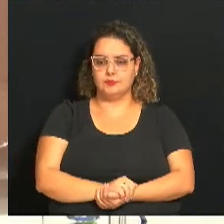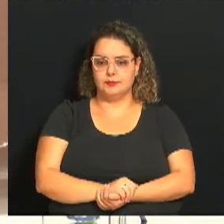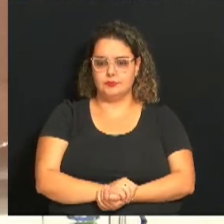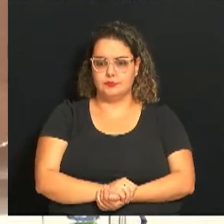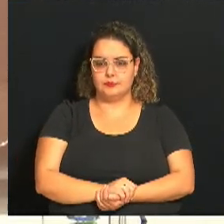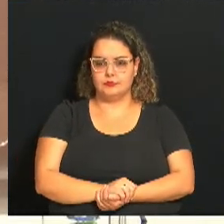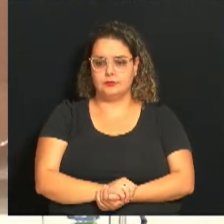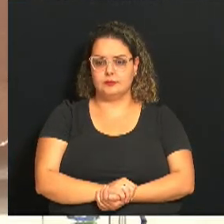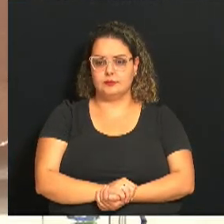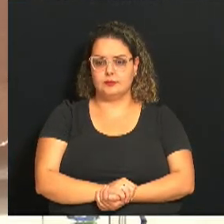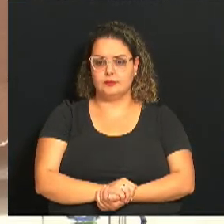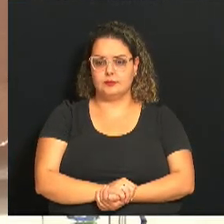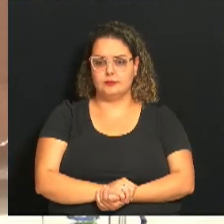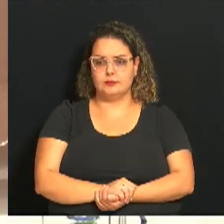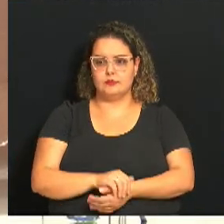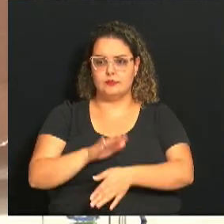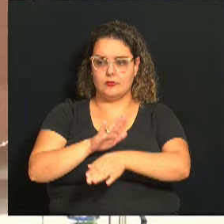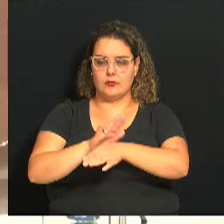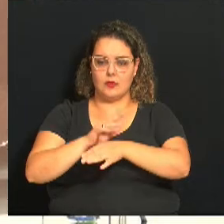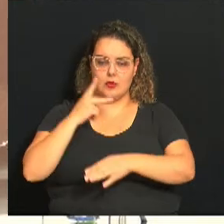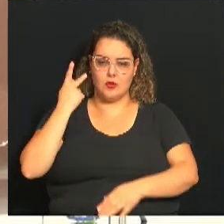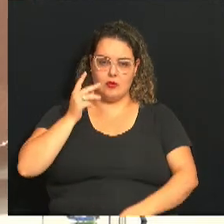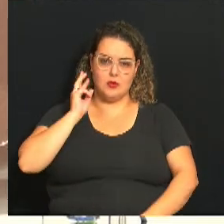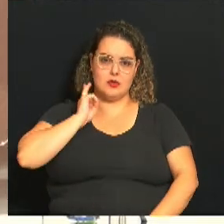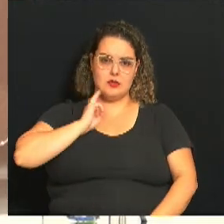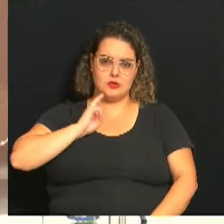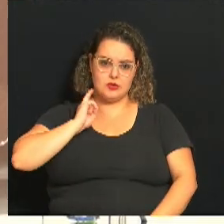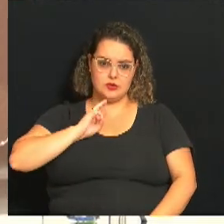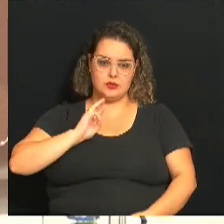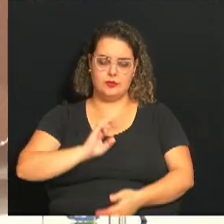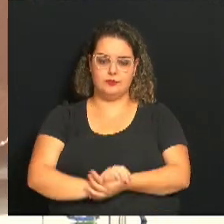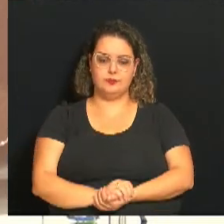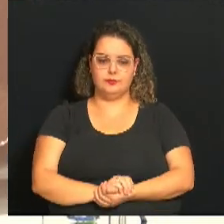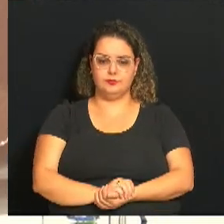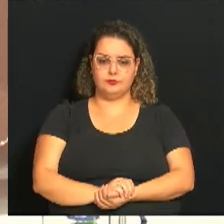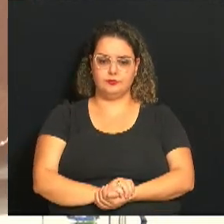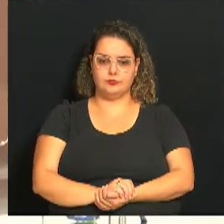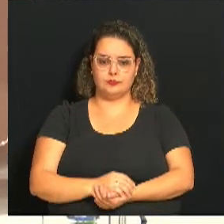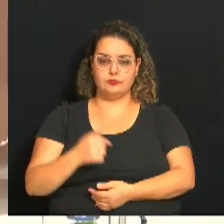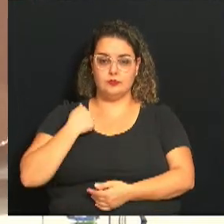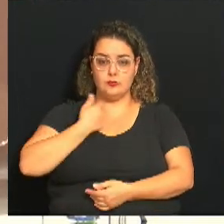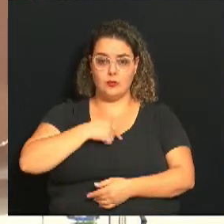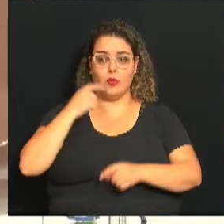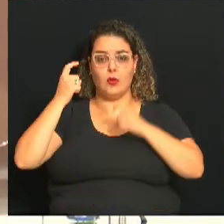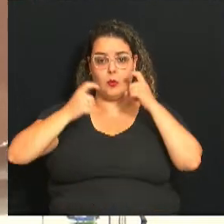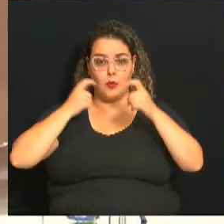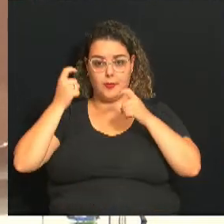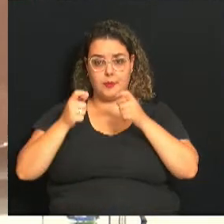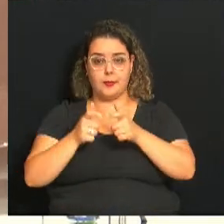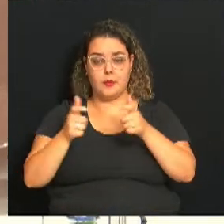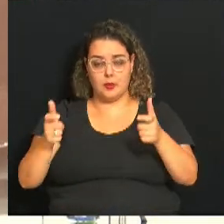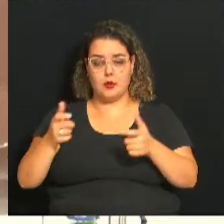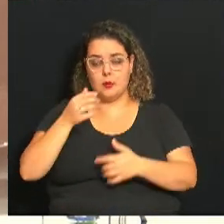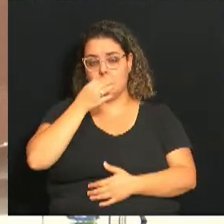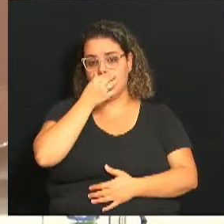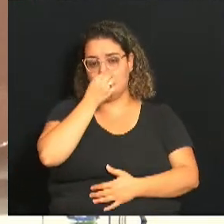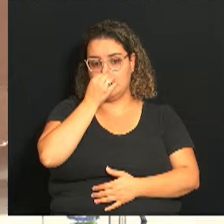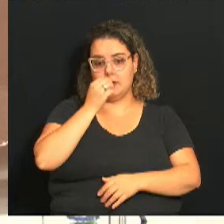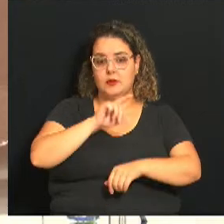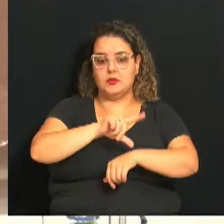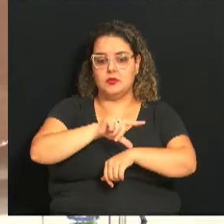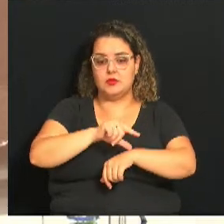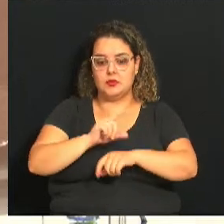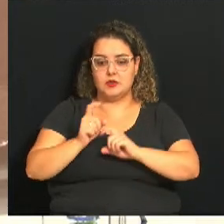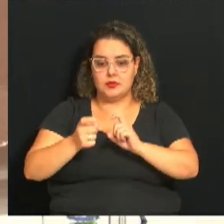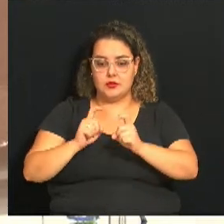Isso, sou assessor do vereador Cecílio, e nós temos uma preocupação muito grande. Eu entrei um pouco atrasado na reunião, não sei se